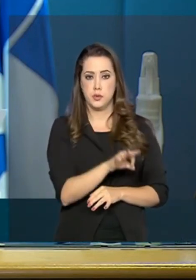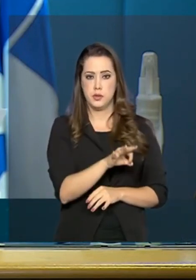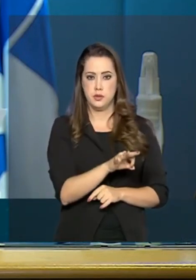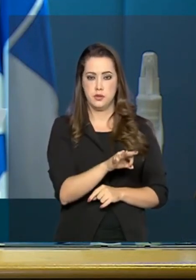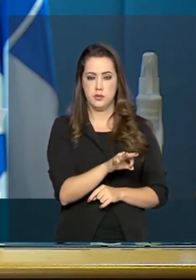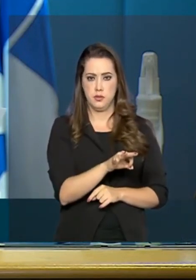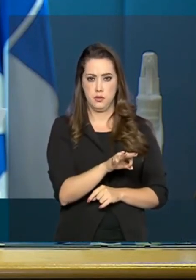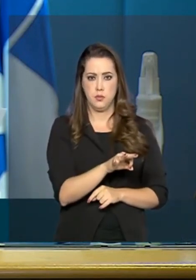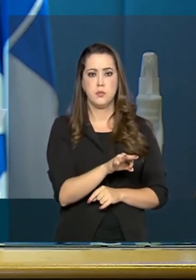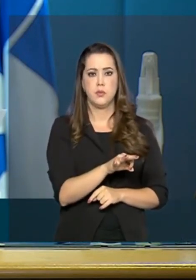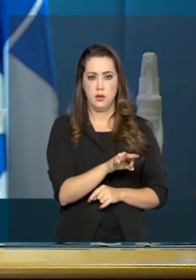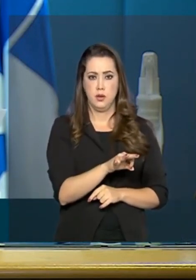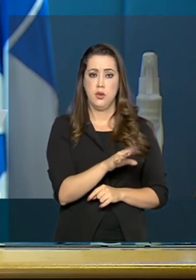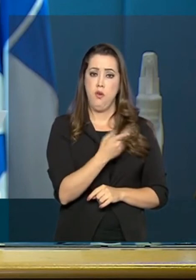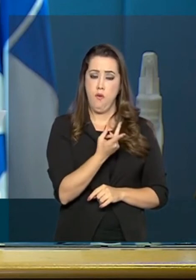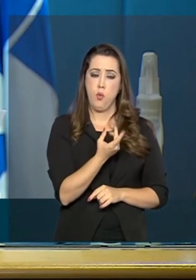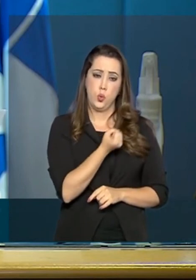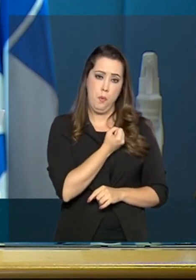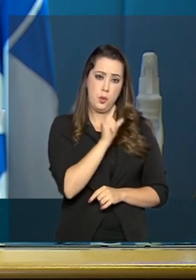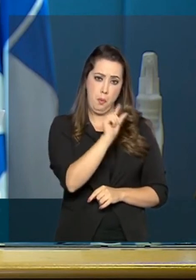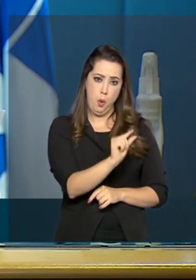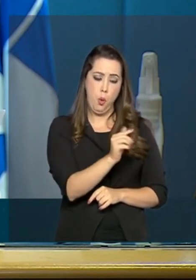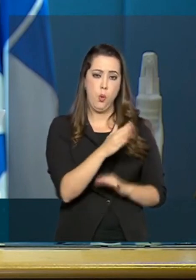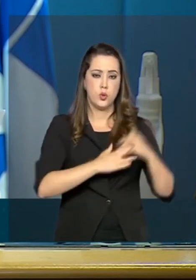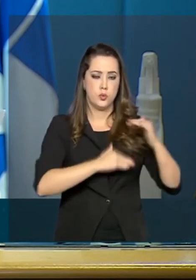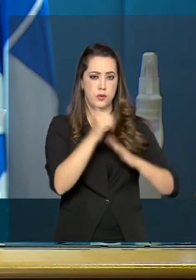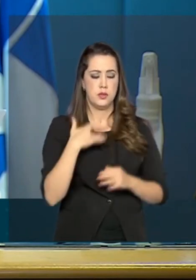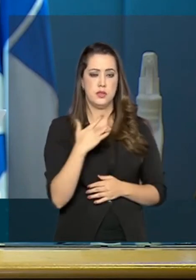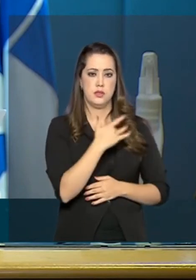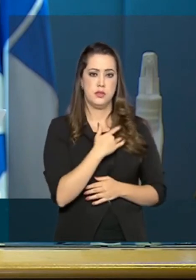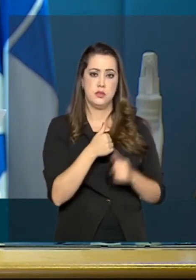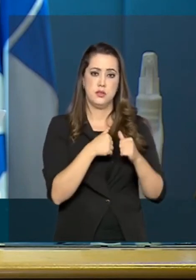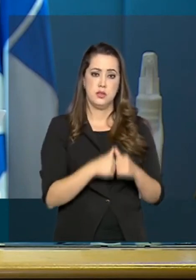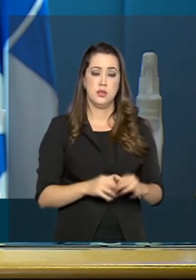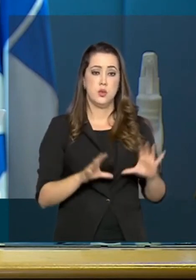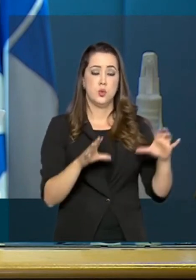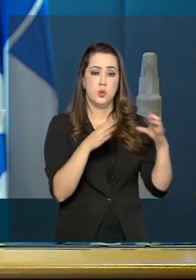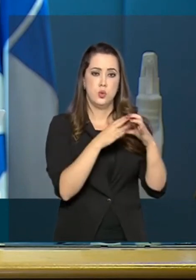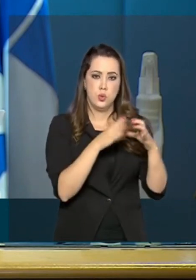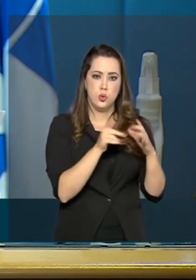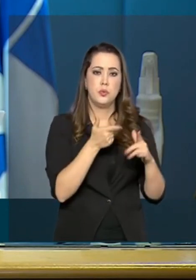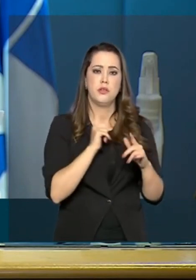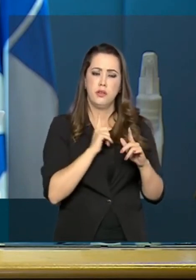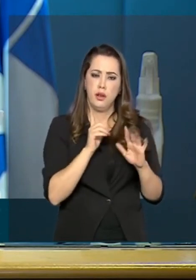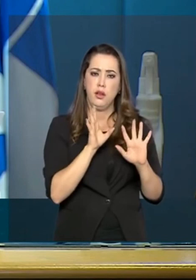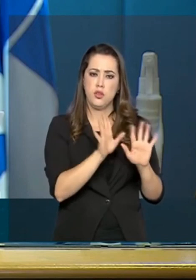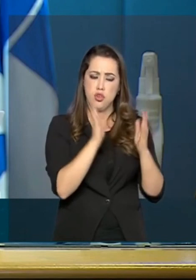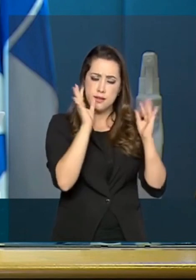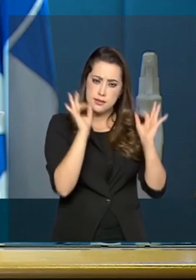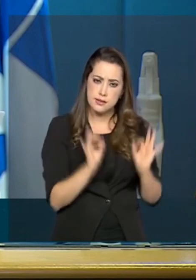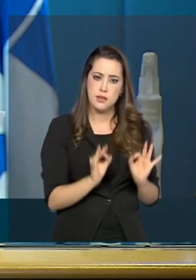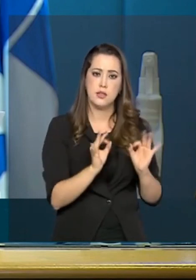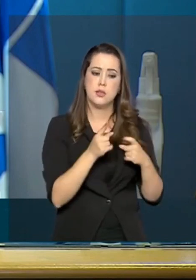é uma frequência baixa, de profissionais de saúde que estão numa categoria que tem diagnóstico comprovado